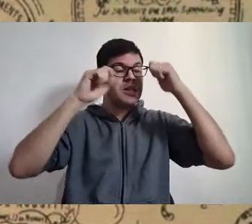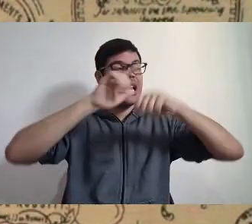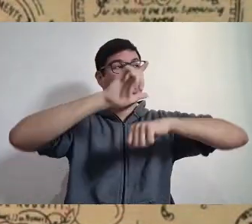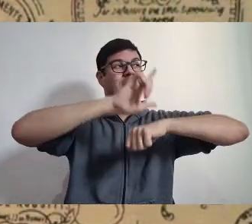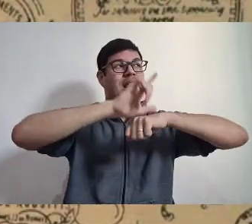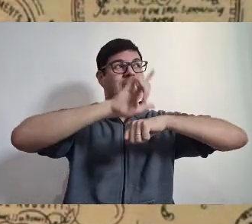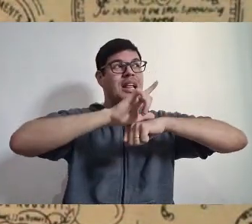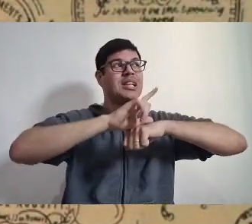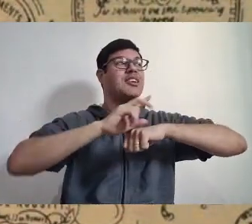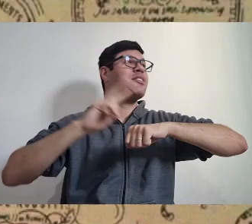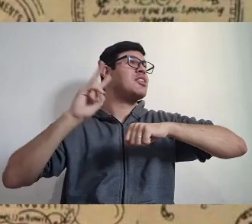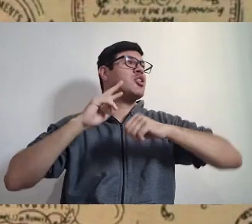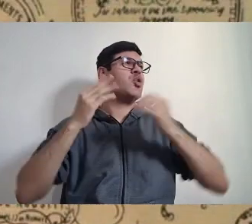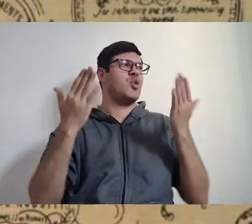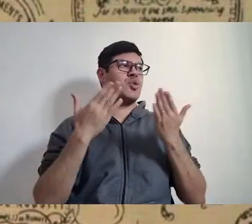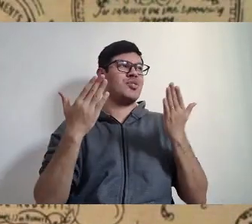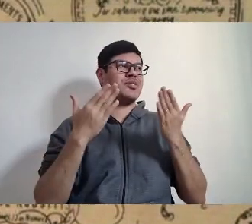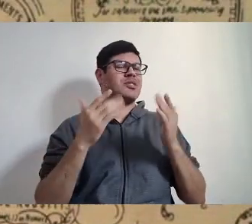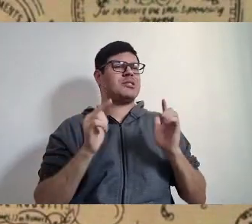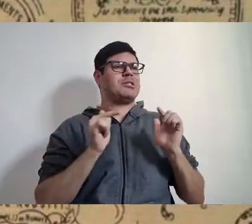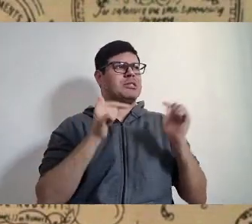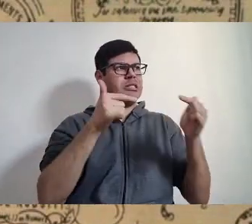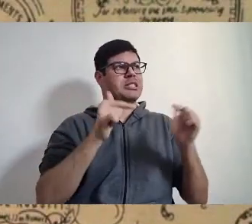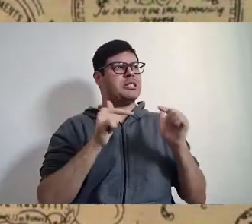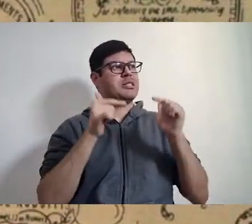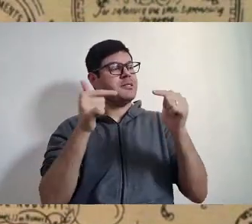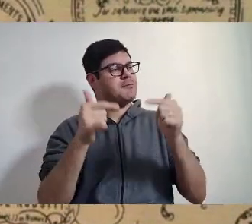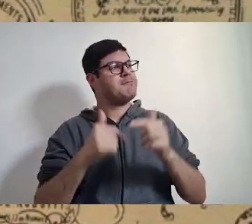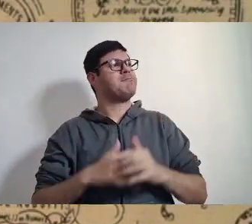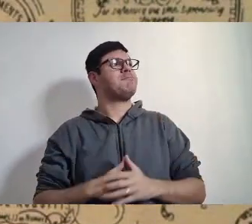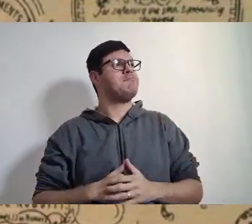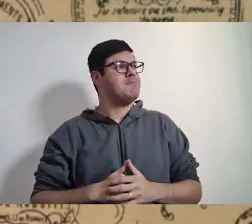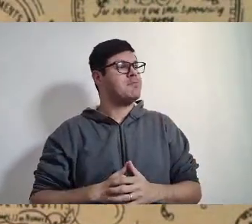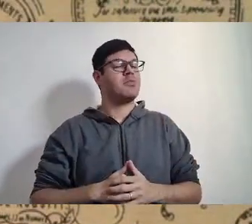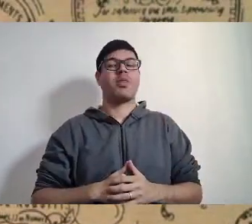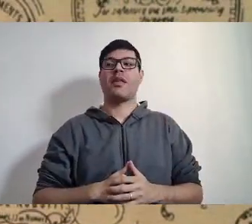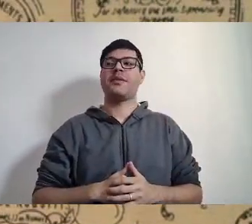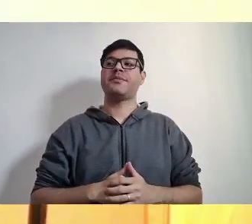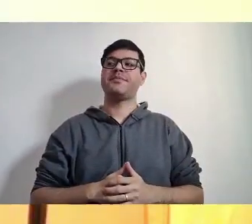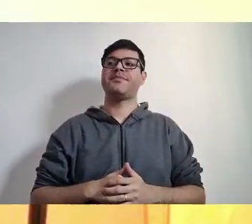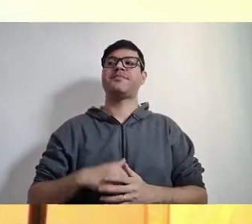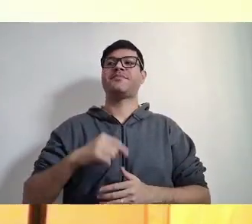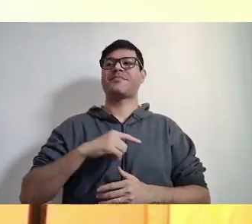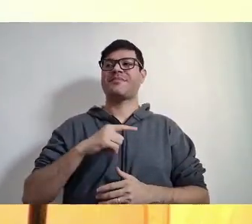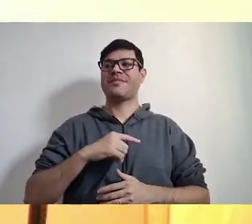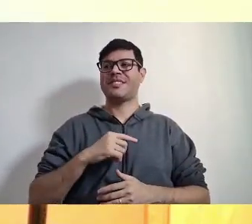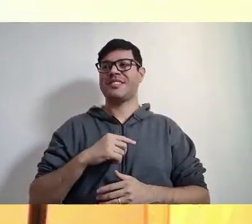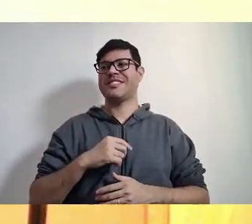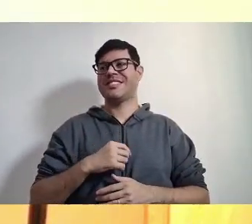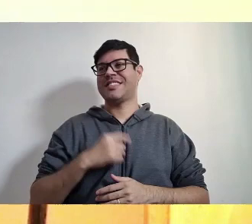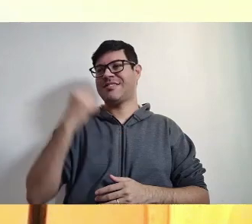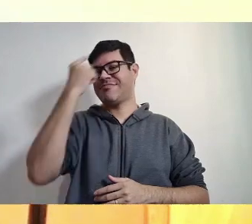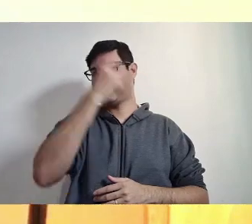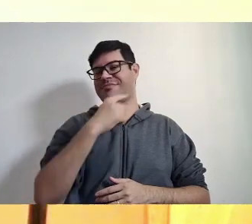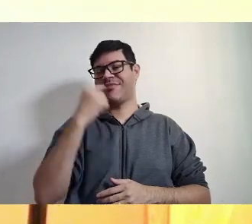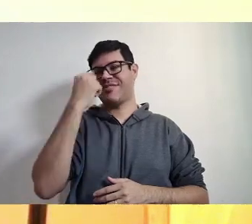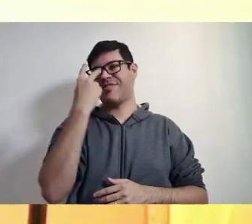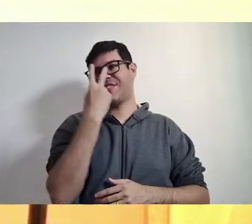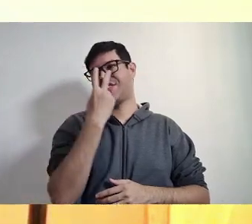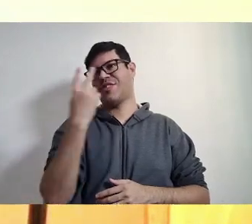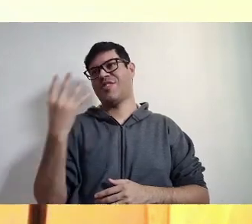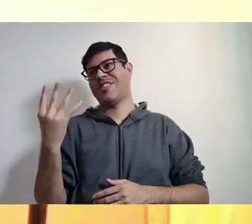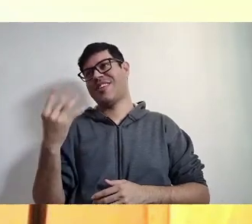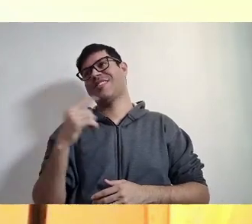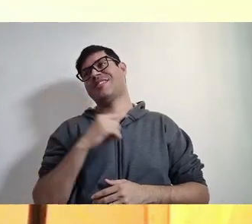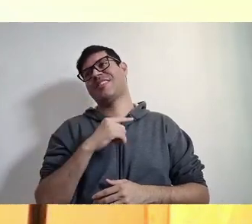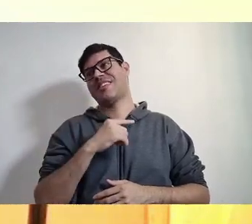que os vereadores hoje eles são muito atuantes. 24, o prazo do vereador é de 24 horas no ar. Você vai no supermercado, você